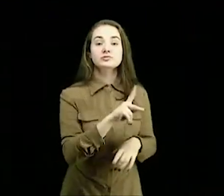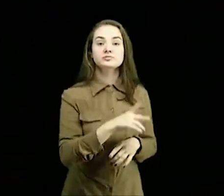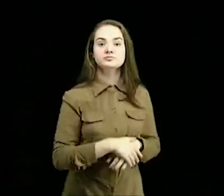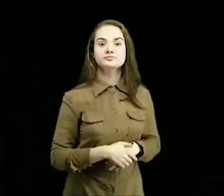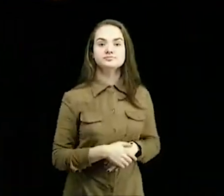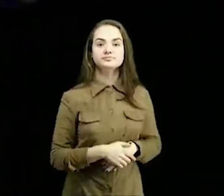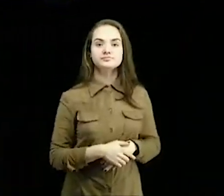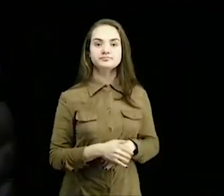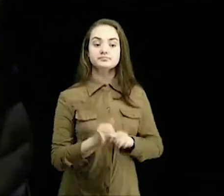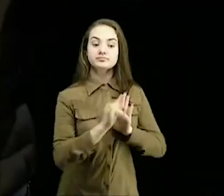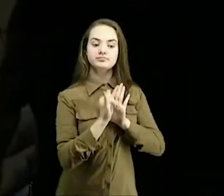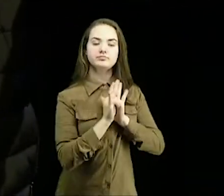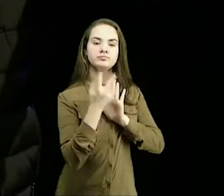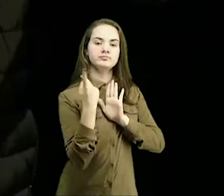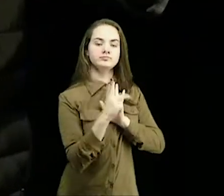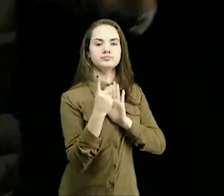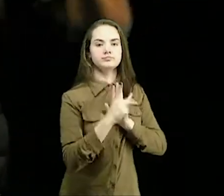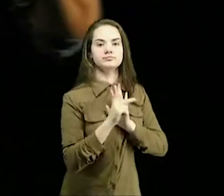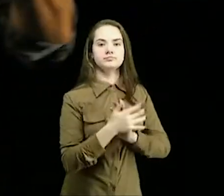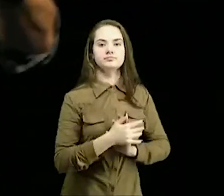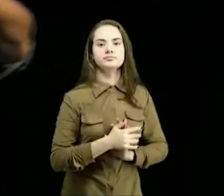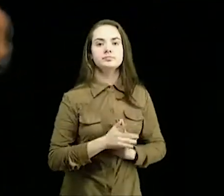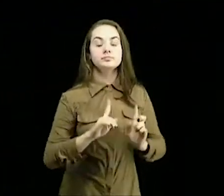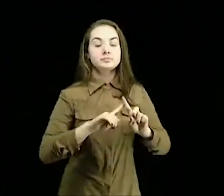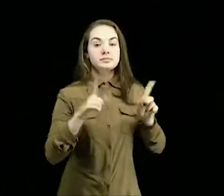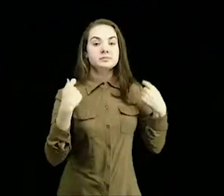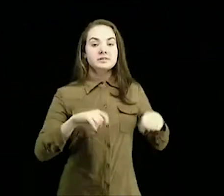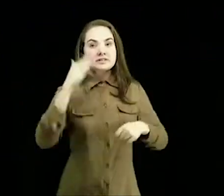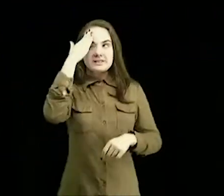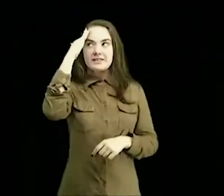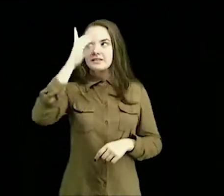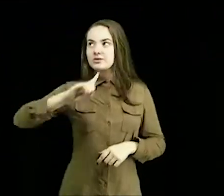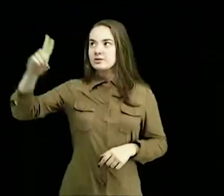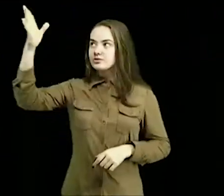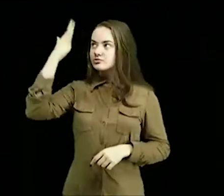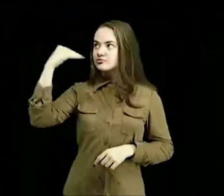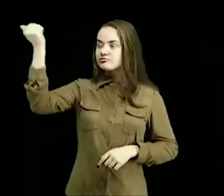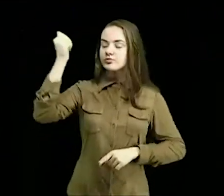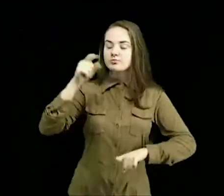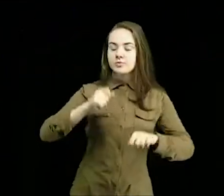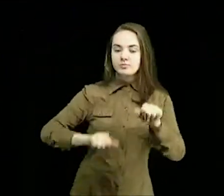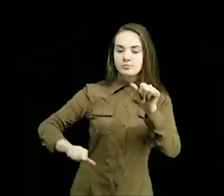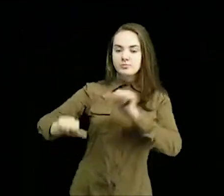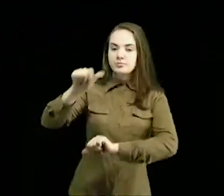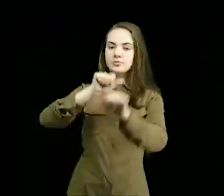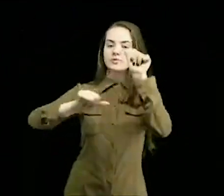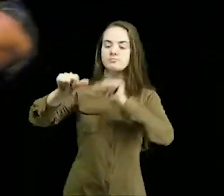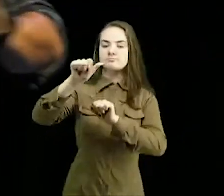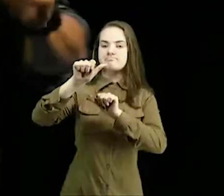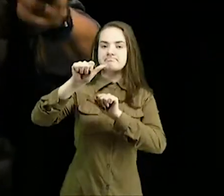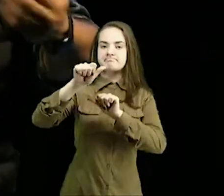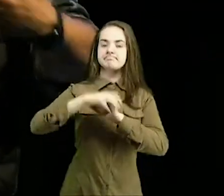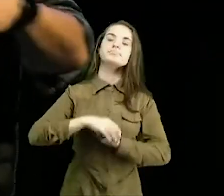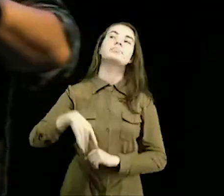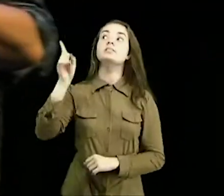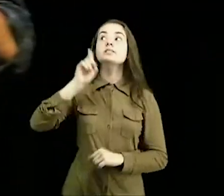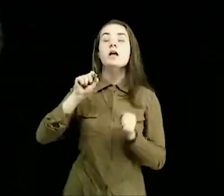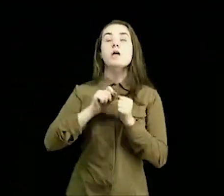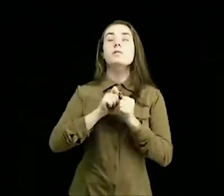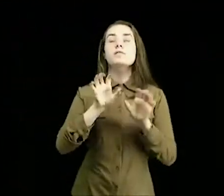mesmo, mas você precisa entender que Deus te chamou para ser transformado. Ah, Deus me fez